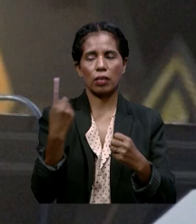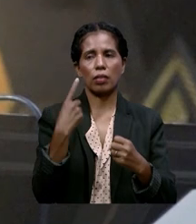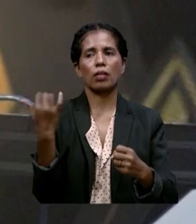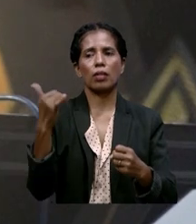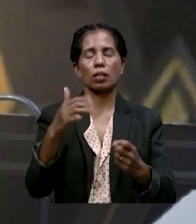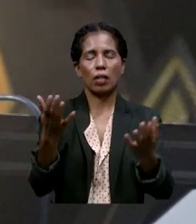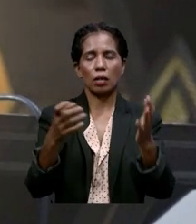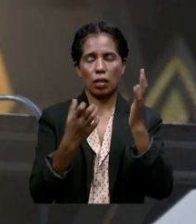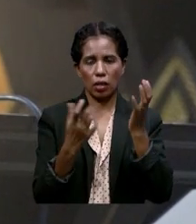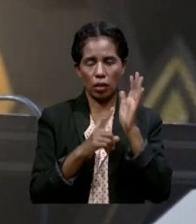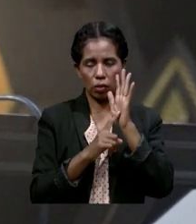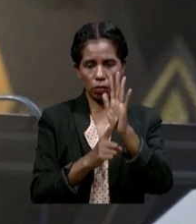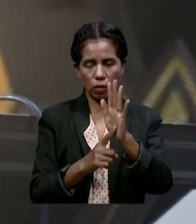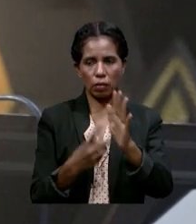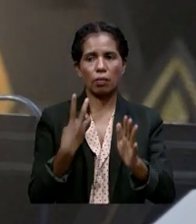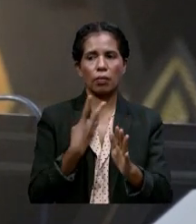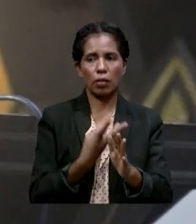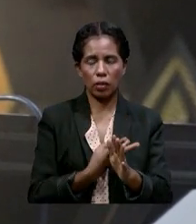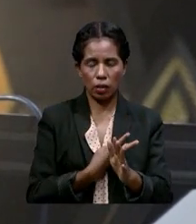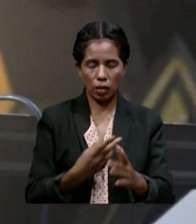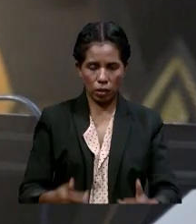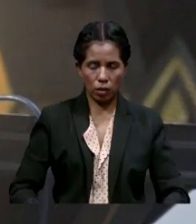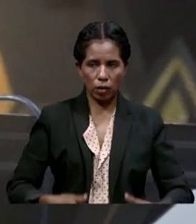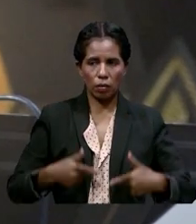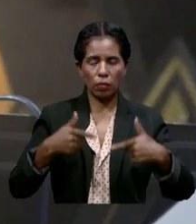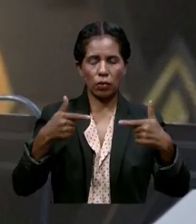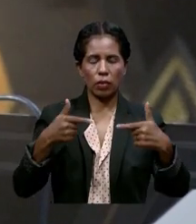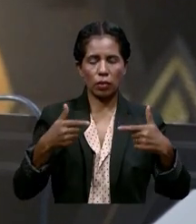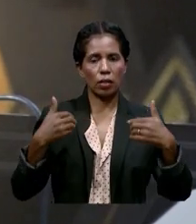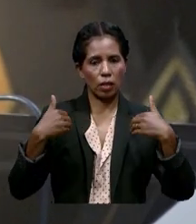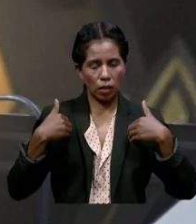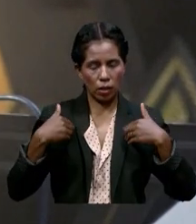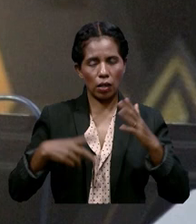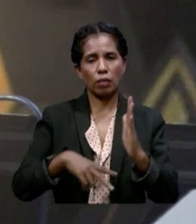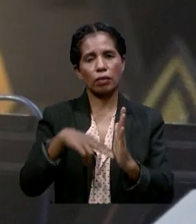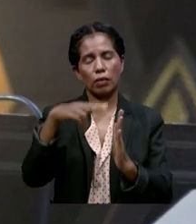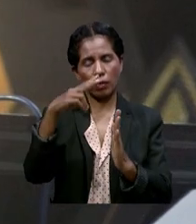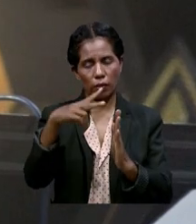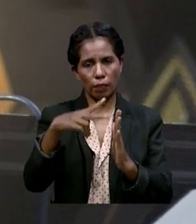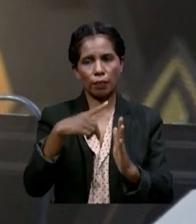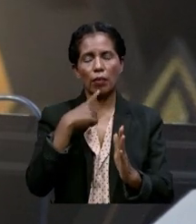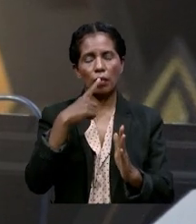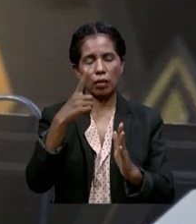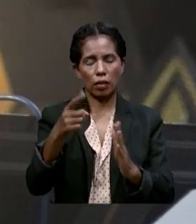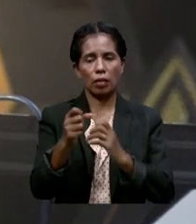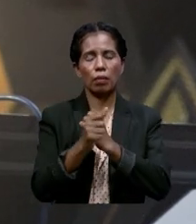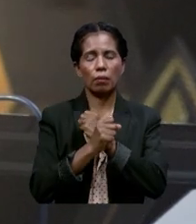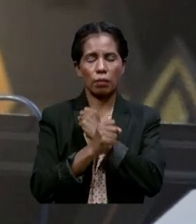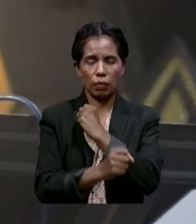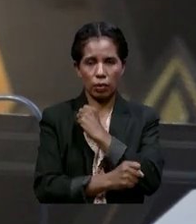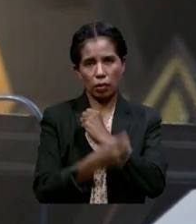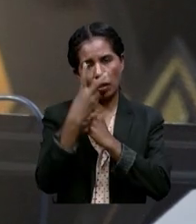akar hatur na fate mba ita kata moris ne ia folen. Hateke balilim Pascua lakan na